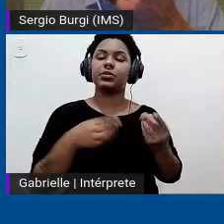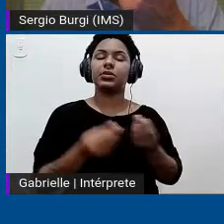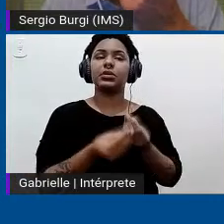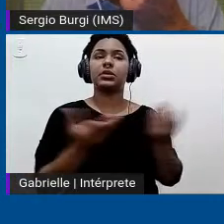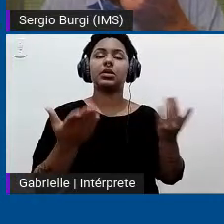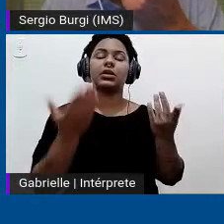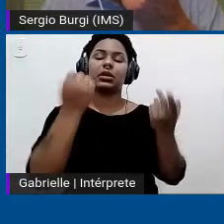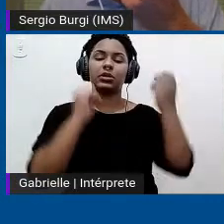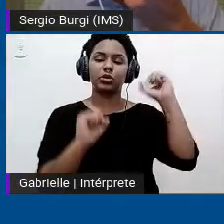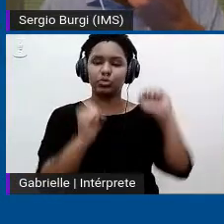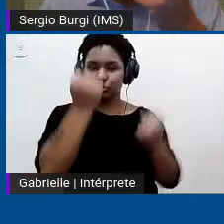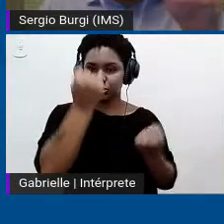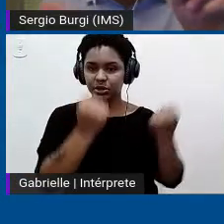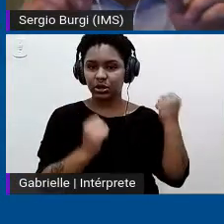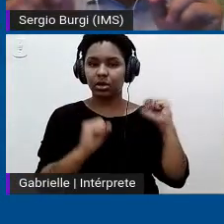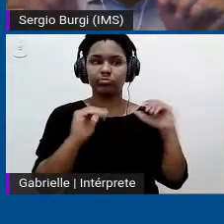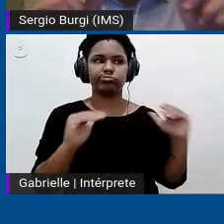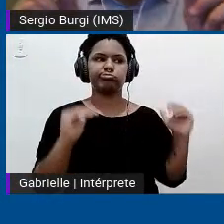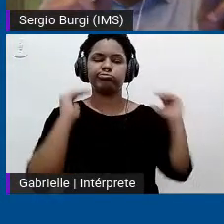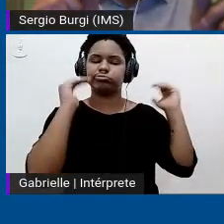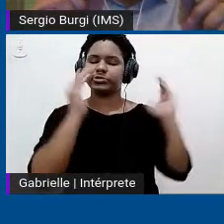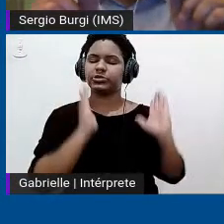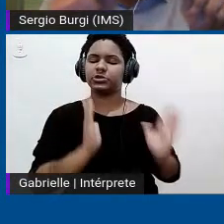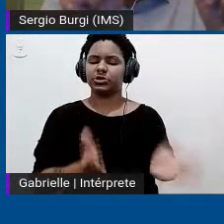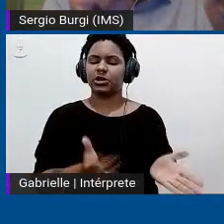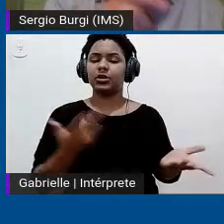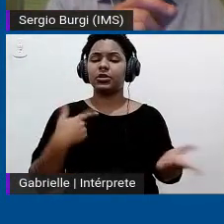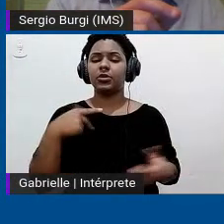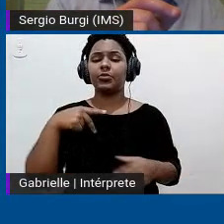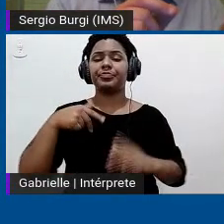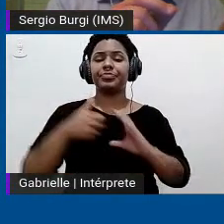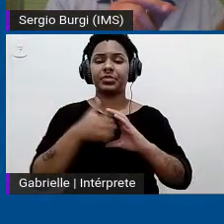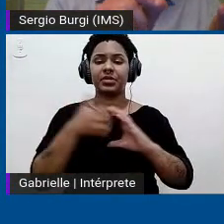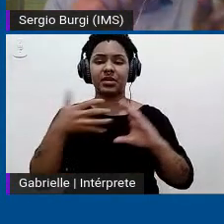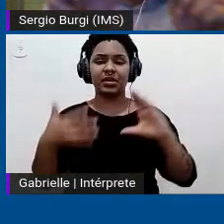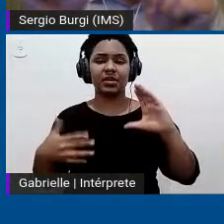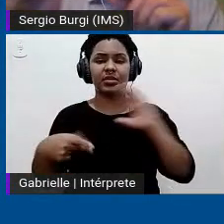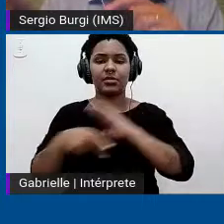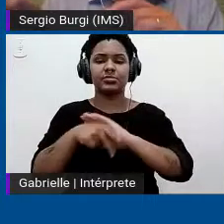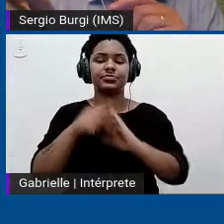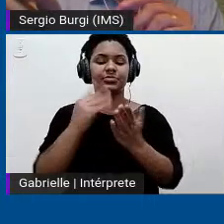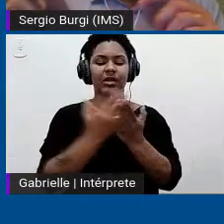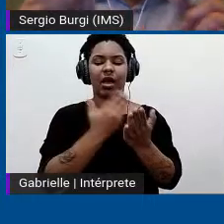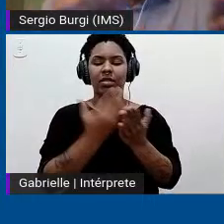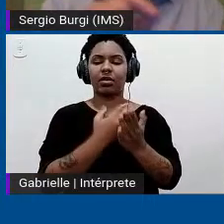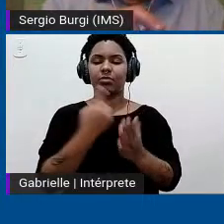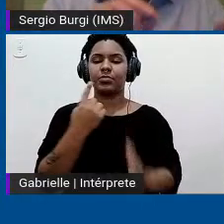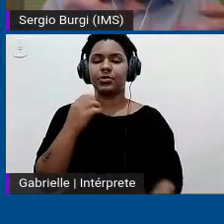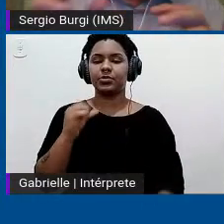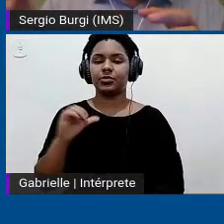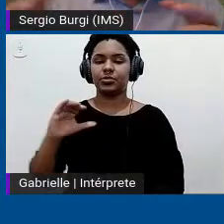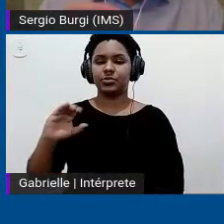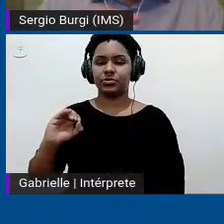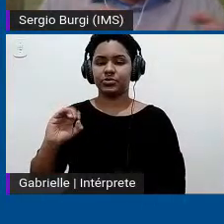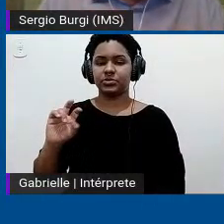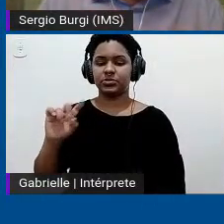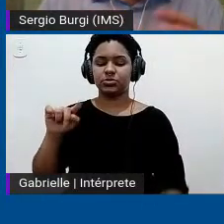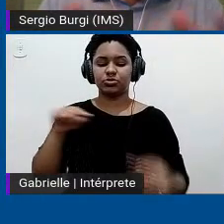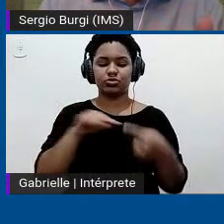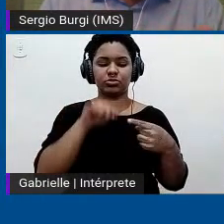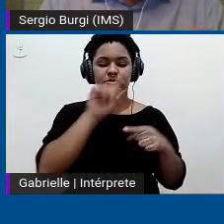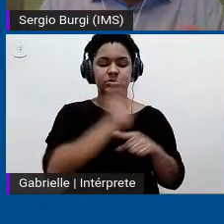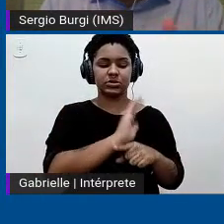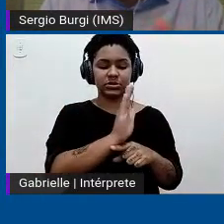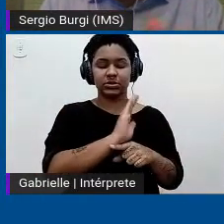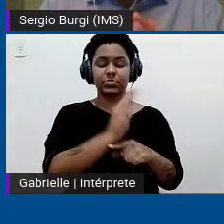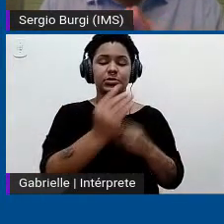indústrias estabelecidas. Então, portanto, esse aspecto desse catálogo de 1905 em relação ao cinema,